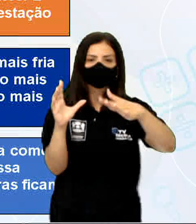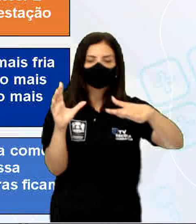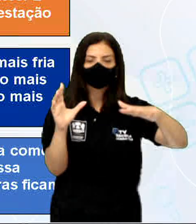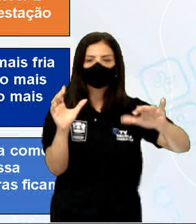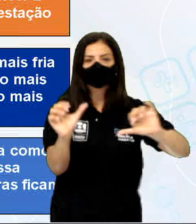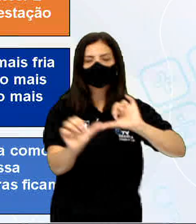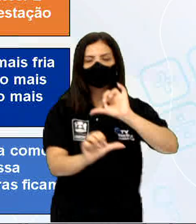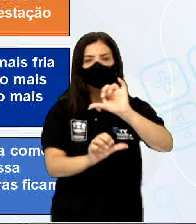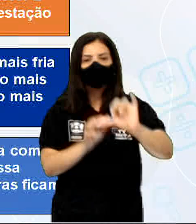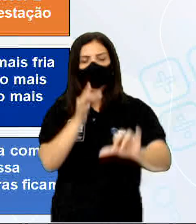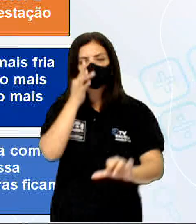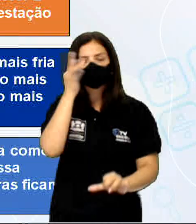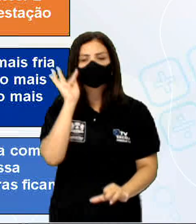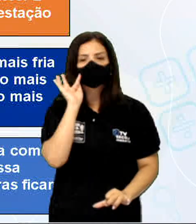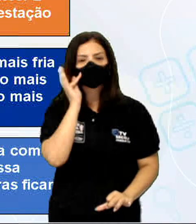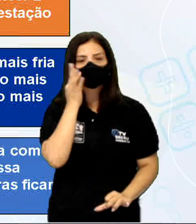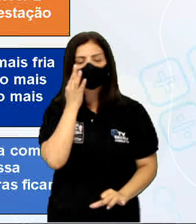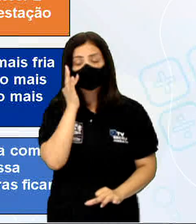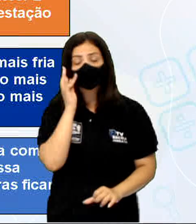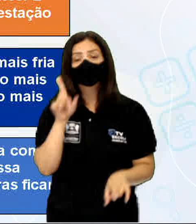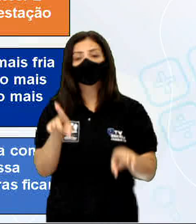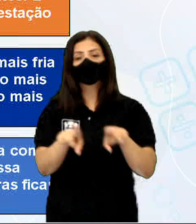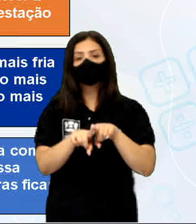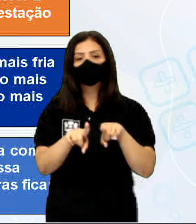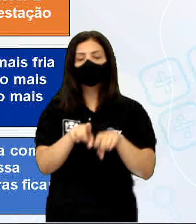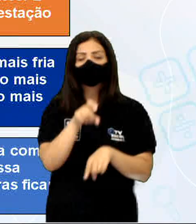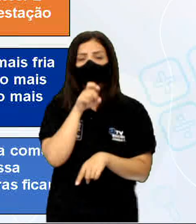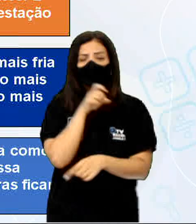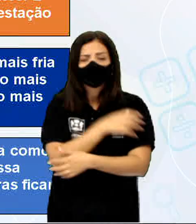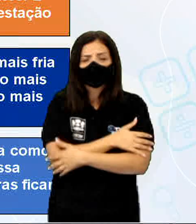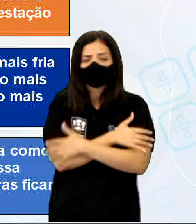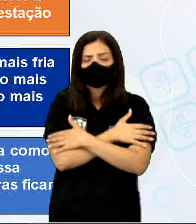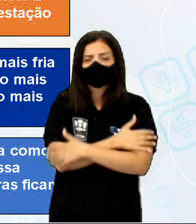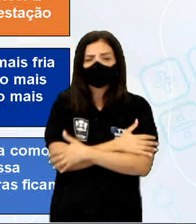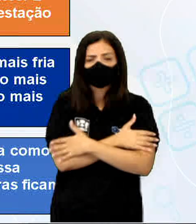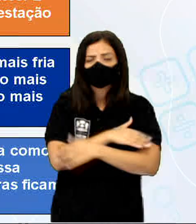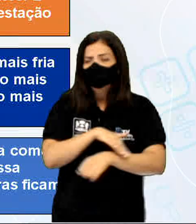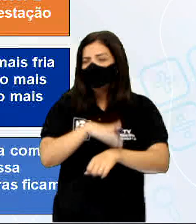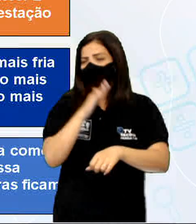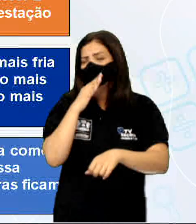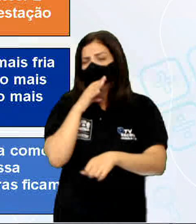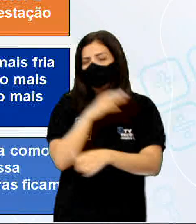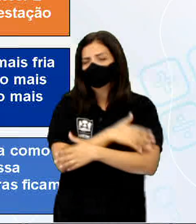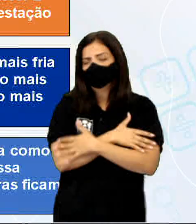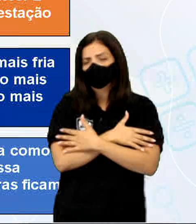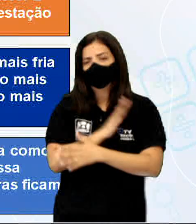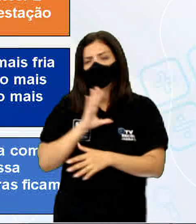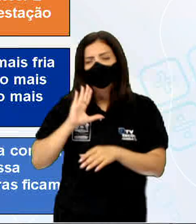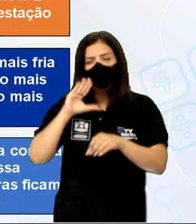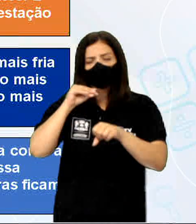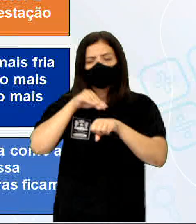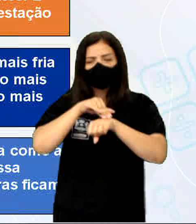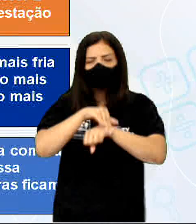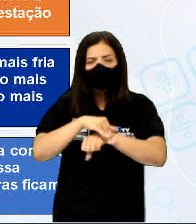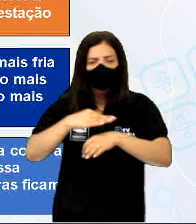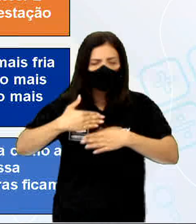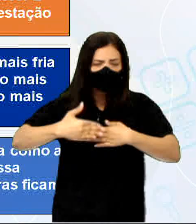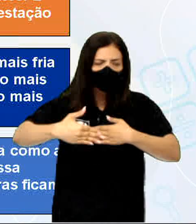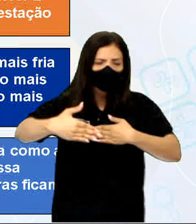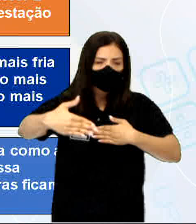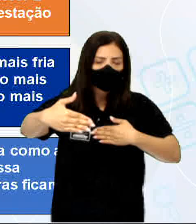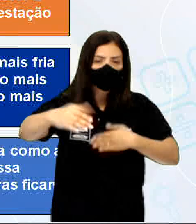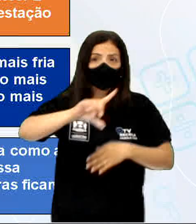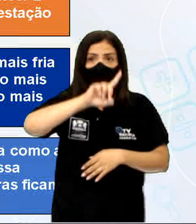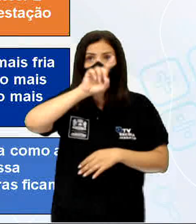frutos. E o inverno, que é uma estação mais fria do ano. As noites são mais longas e os dias são mais